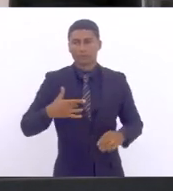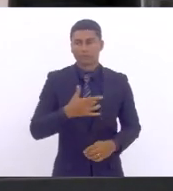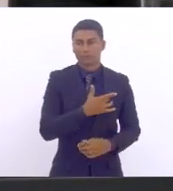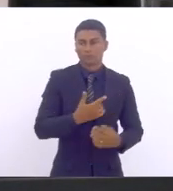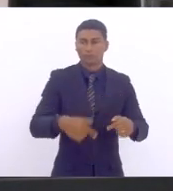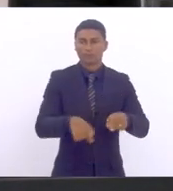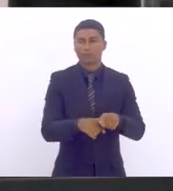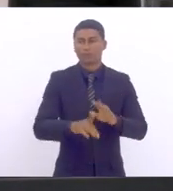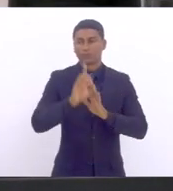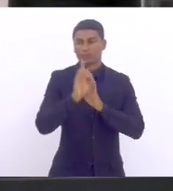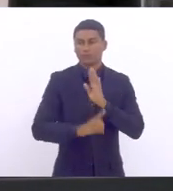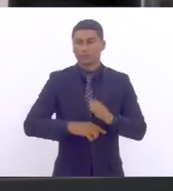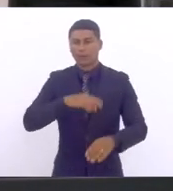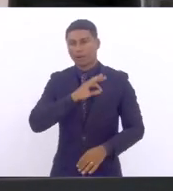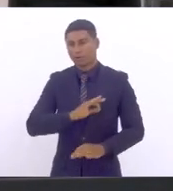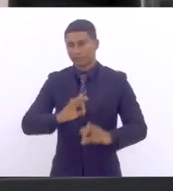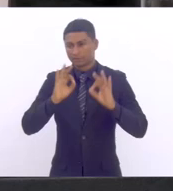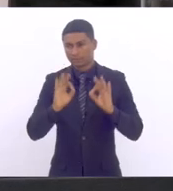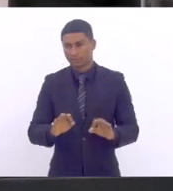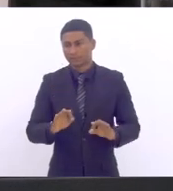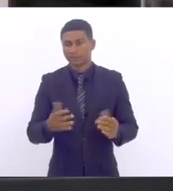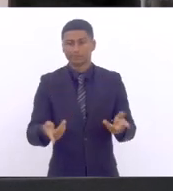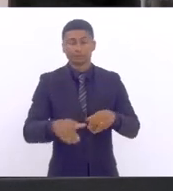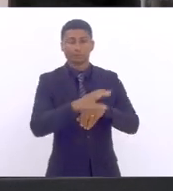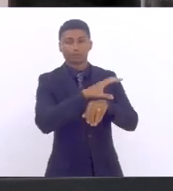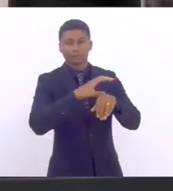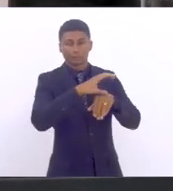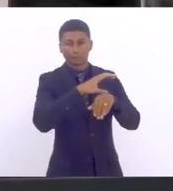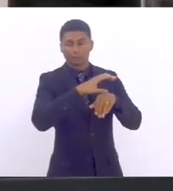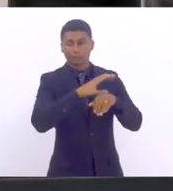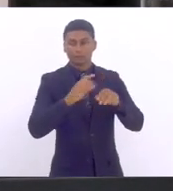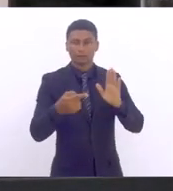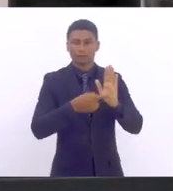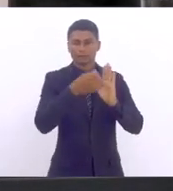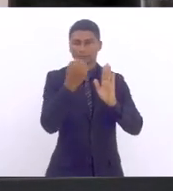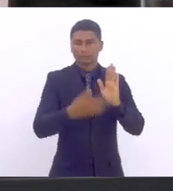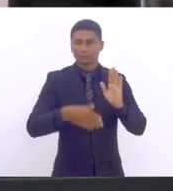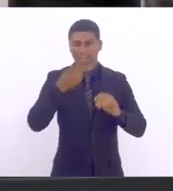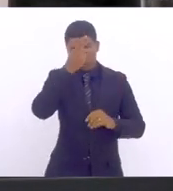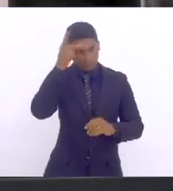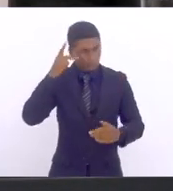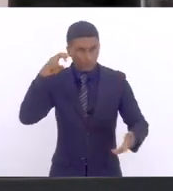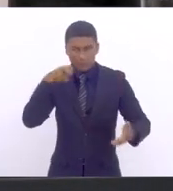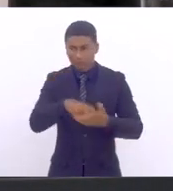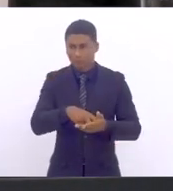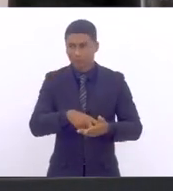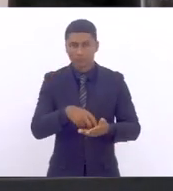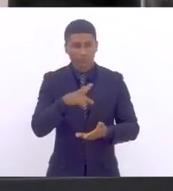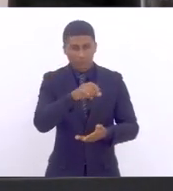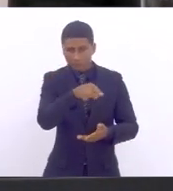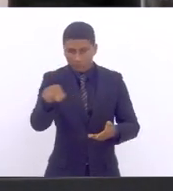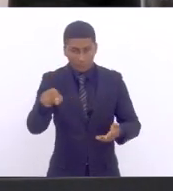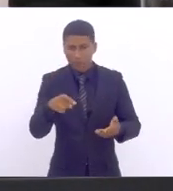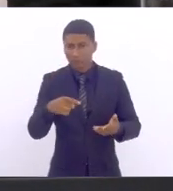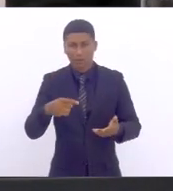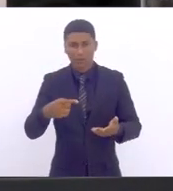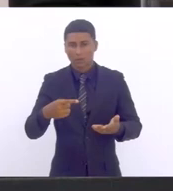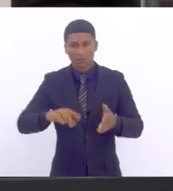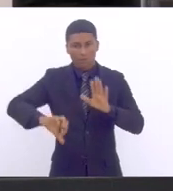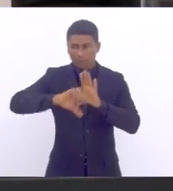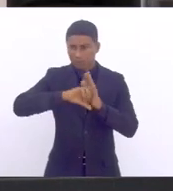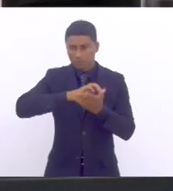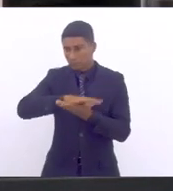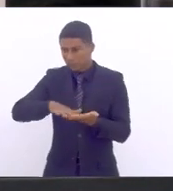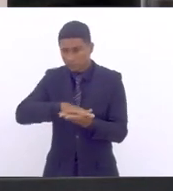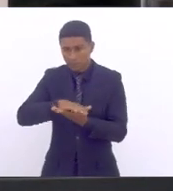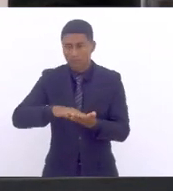salário digno. Então, quando a Constituição diz que ninguém pode ser punido por algo que não cometeu, essa é a